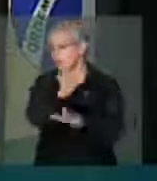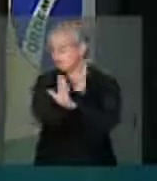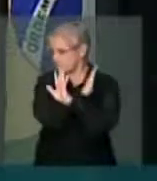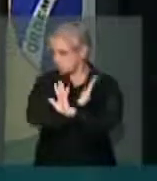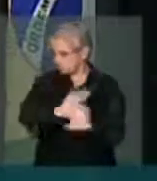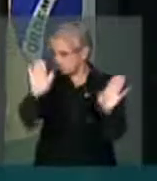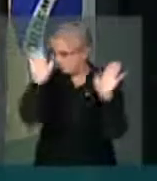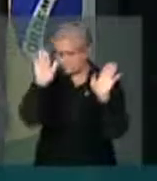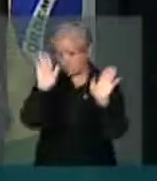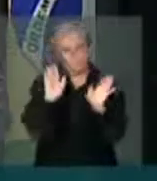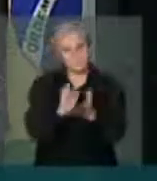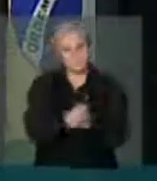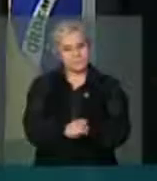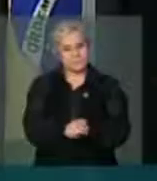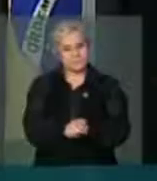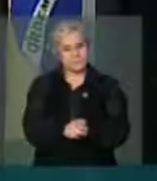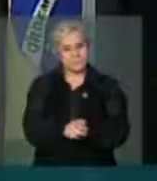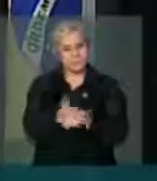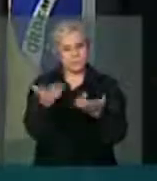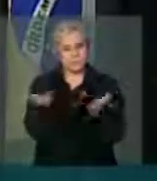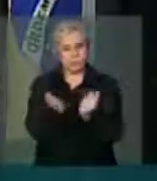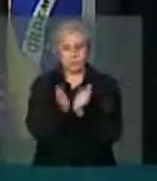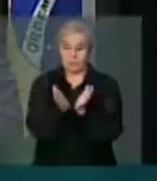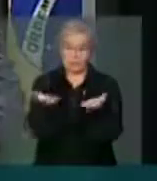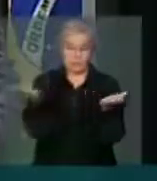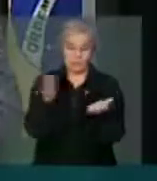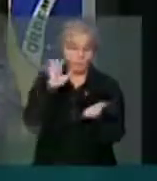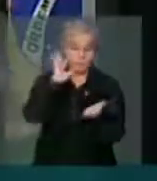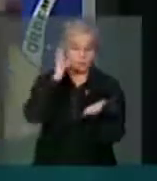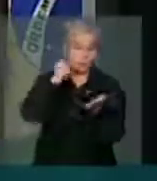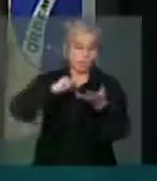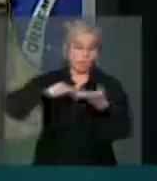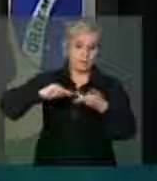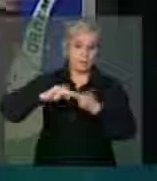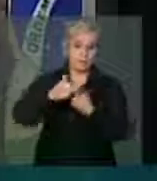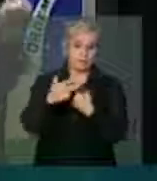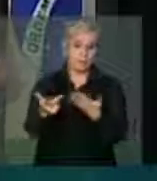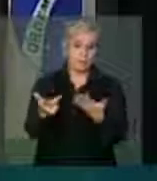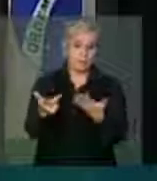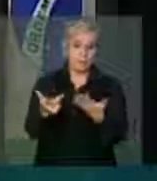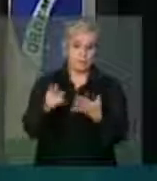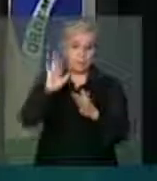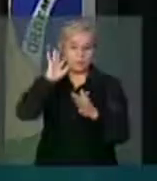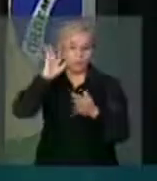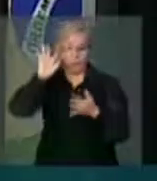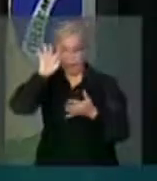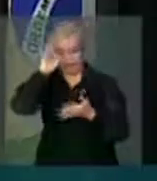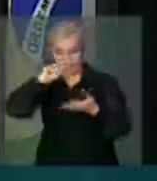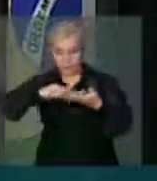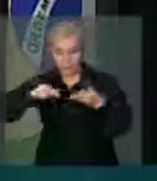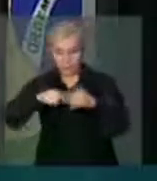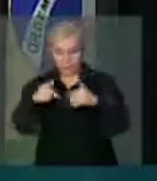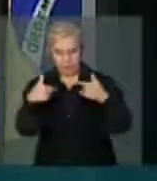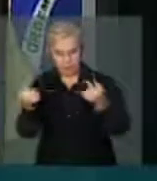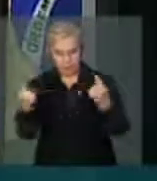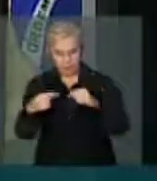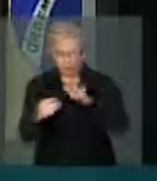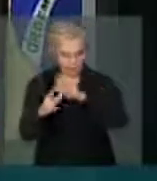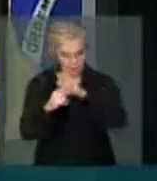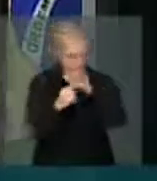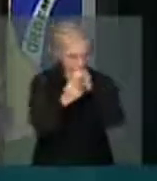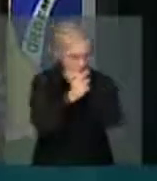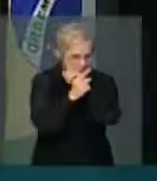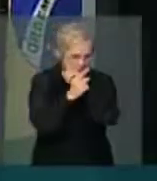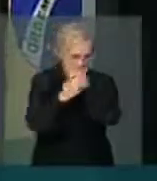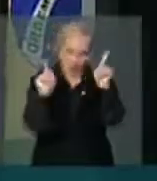absolutamente aniquilados. E as medidas que tomam, não tomam para combater a corrupção. Se o